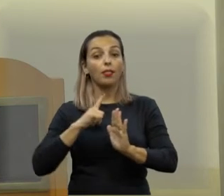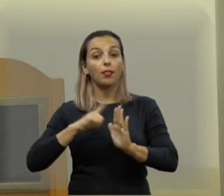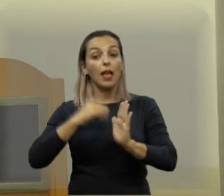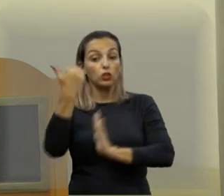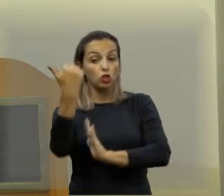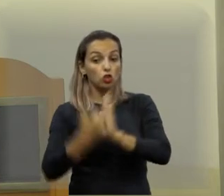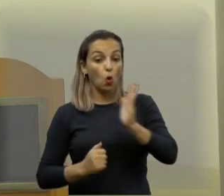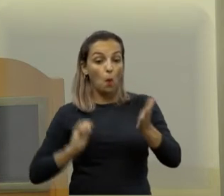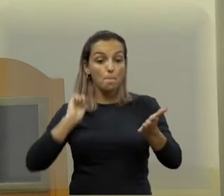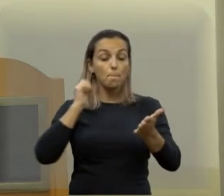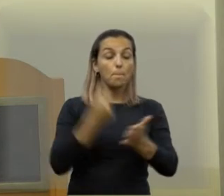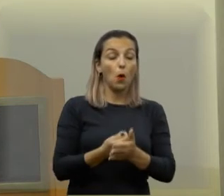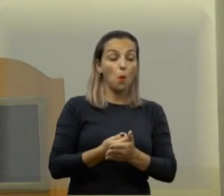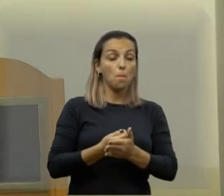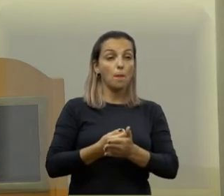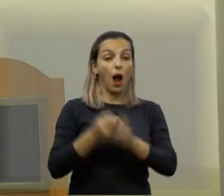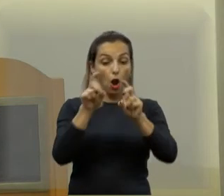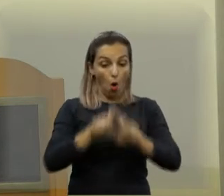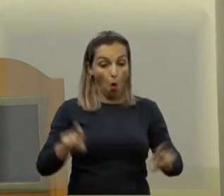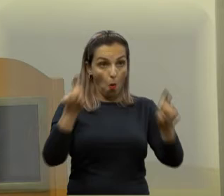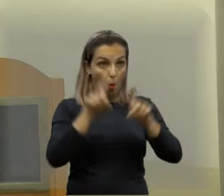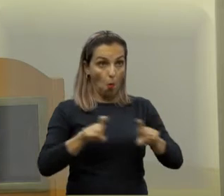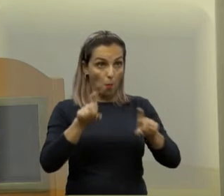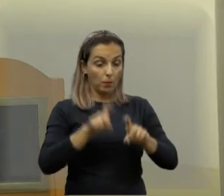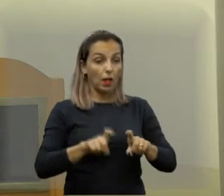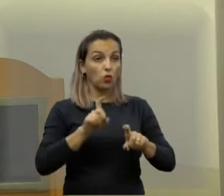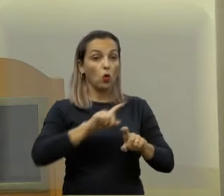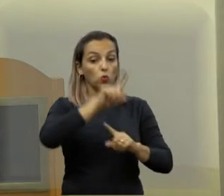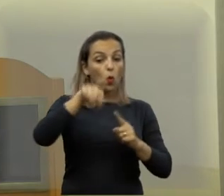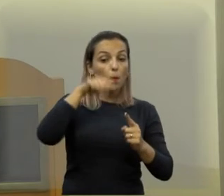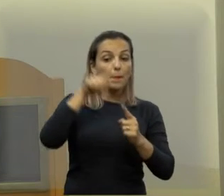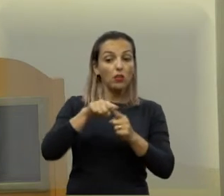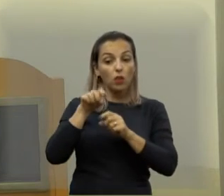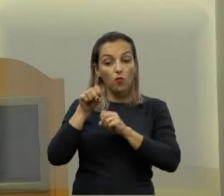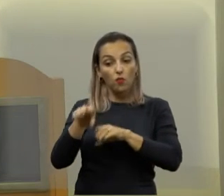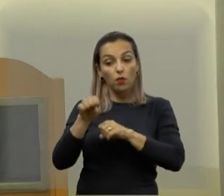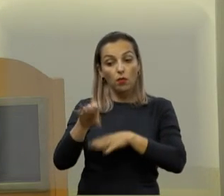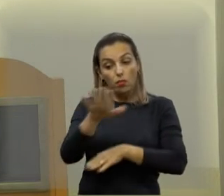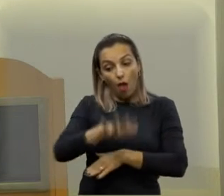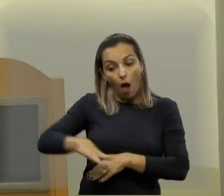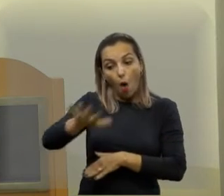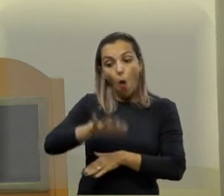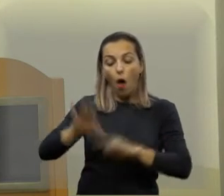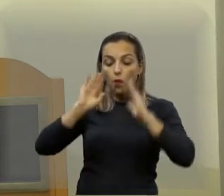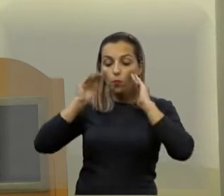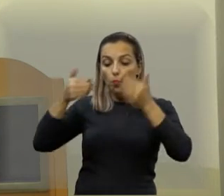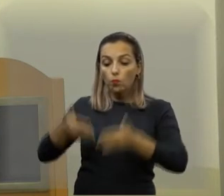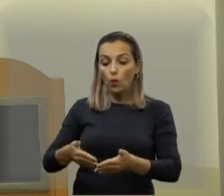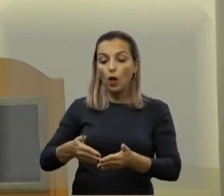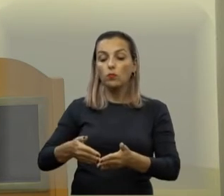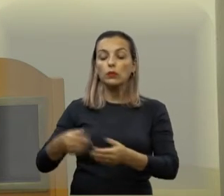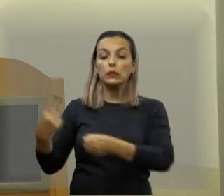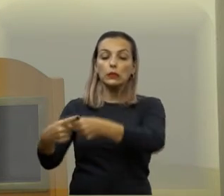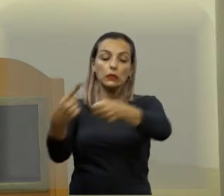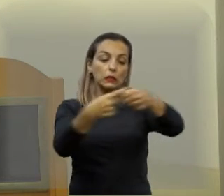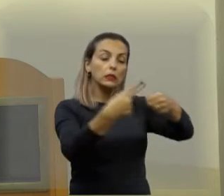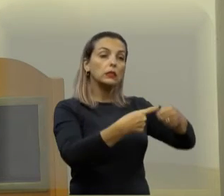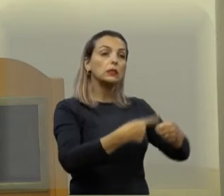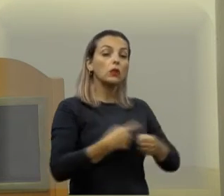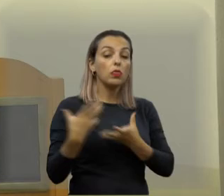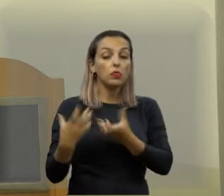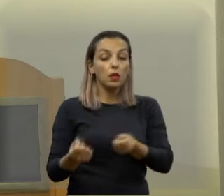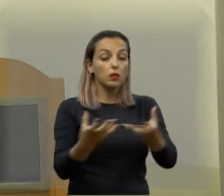na compra de microcomputadores com finalidade Educacional e várias cidades estão